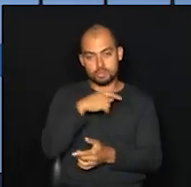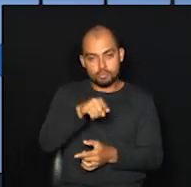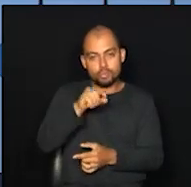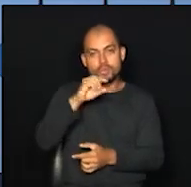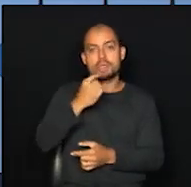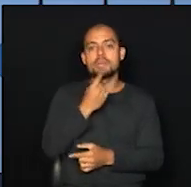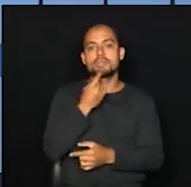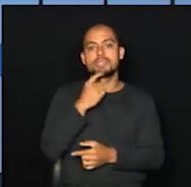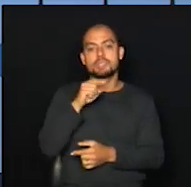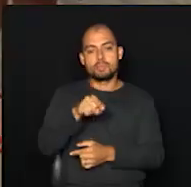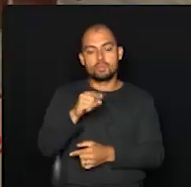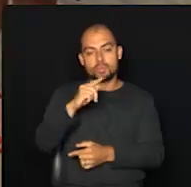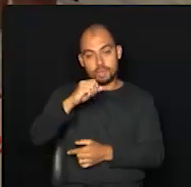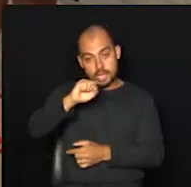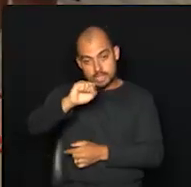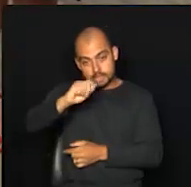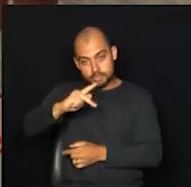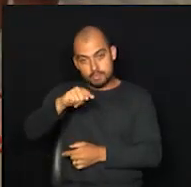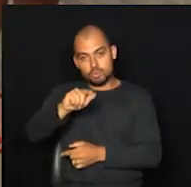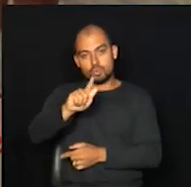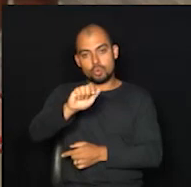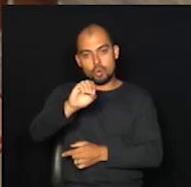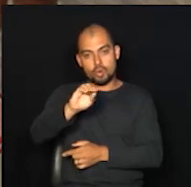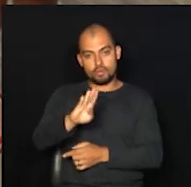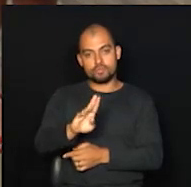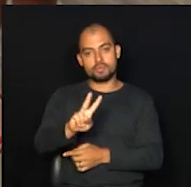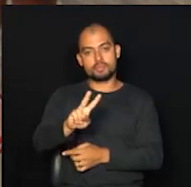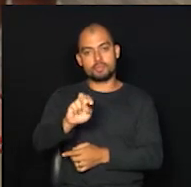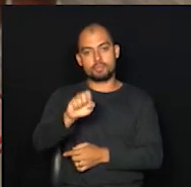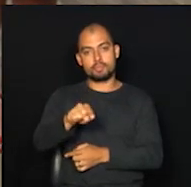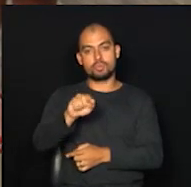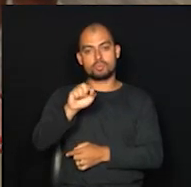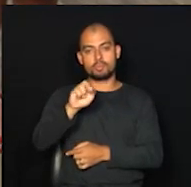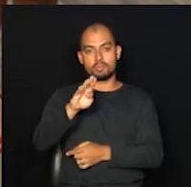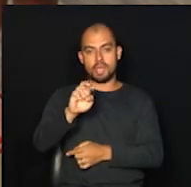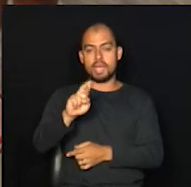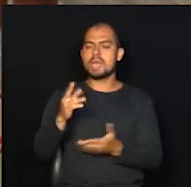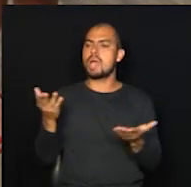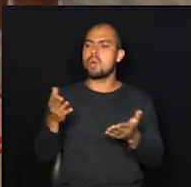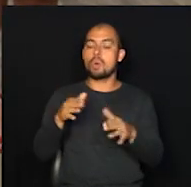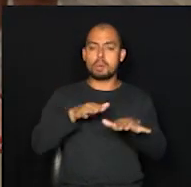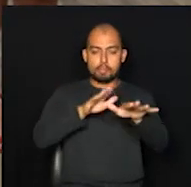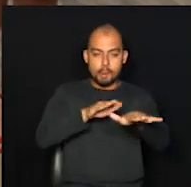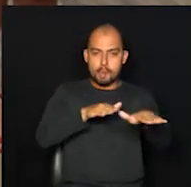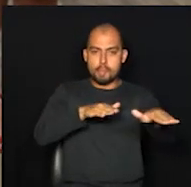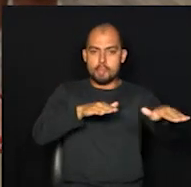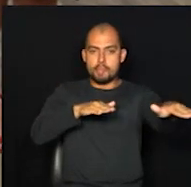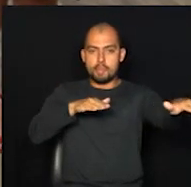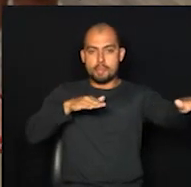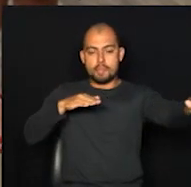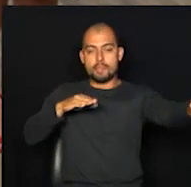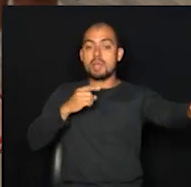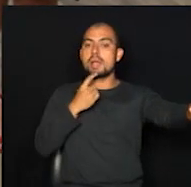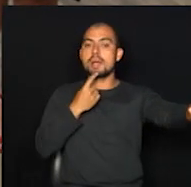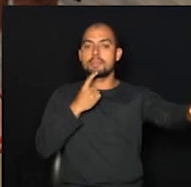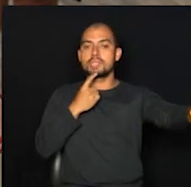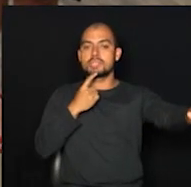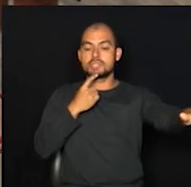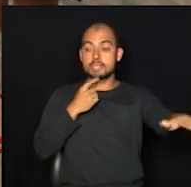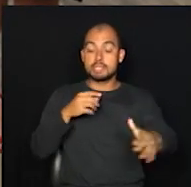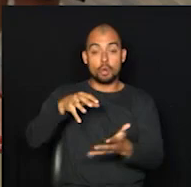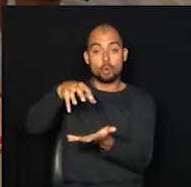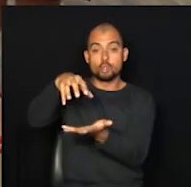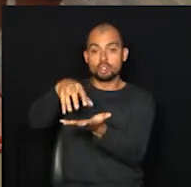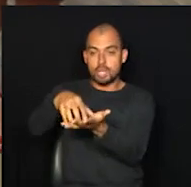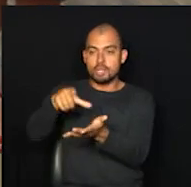www.saude.campinas.sp.gov.br. Falando um pouquinho sobre o trânsito da cidade de Campinas, no centro tem bloqueio, né? Tem bloqueio justamente por